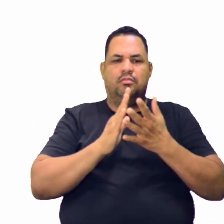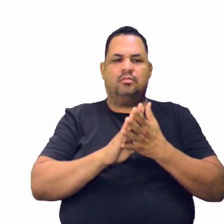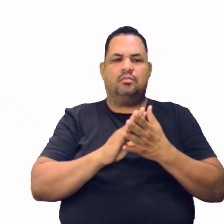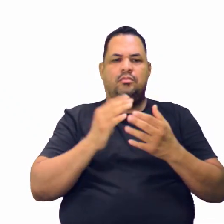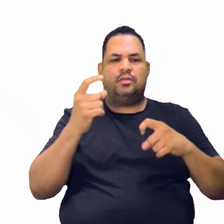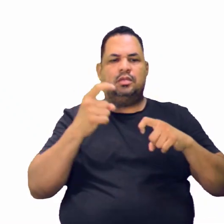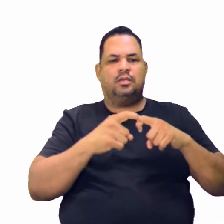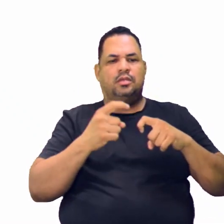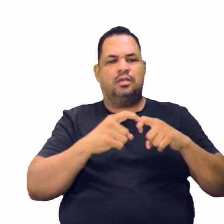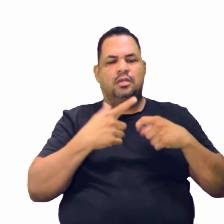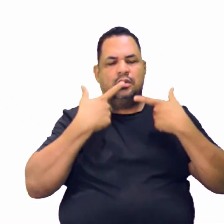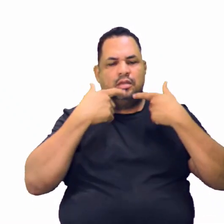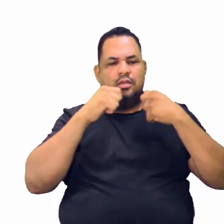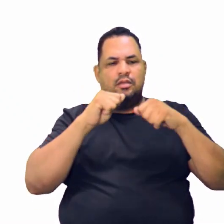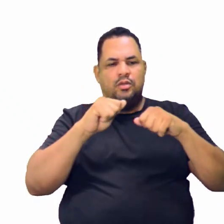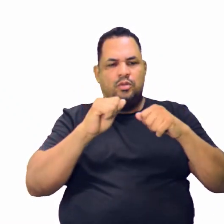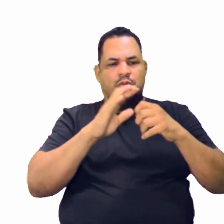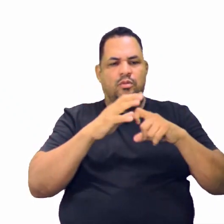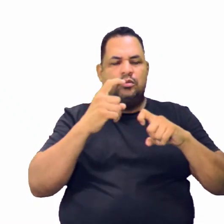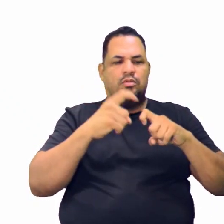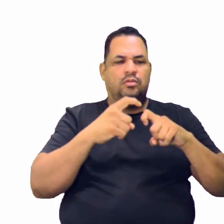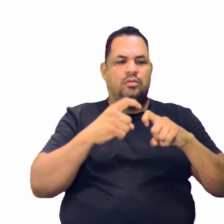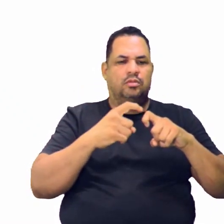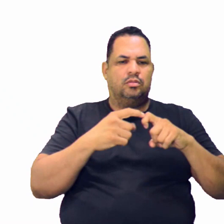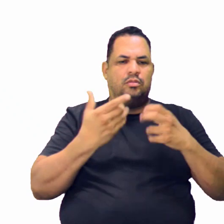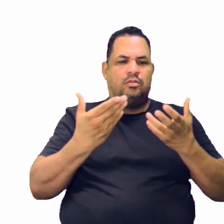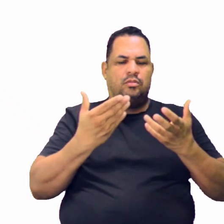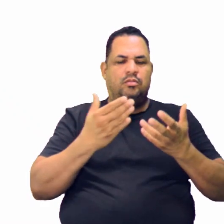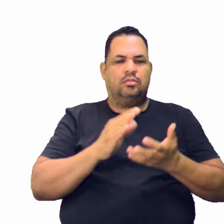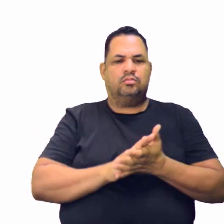dos médicos, a linguagem de